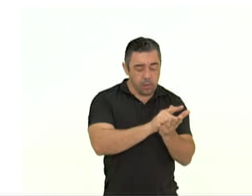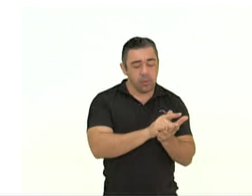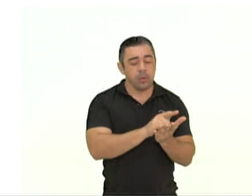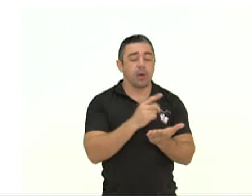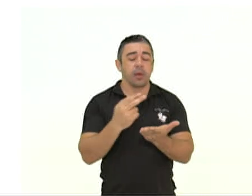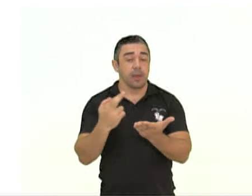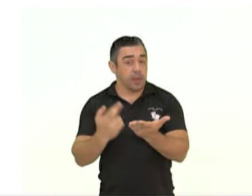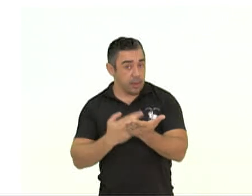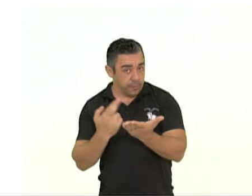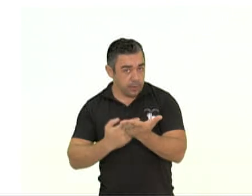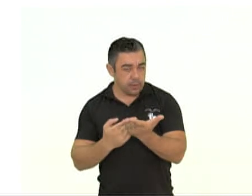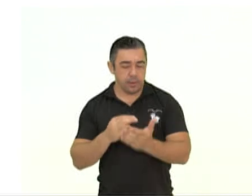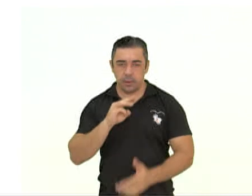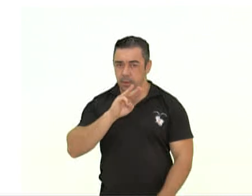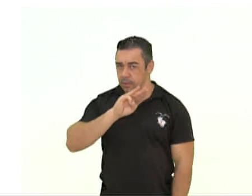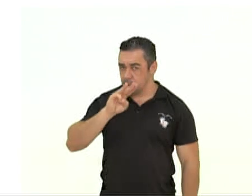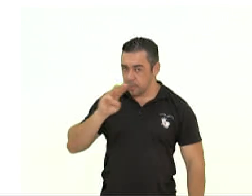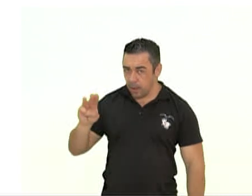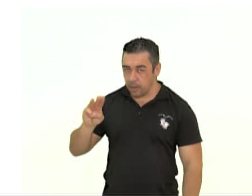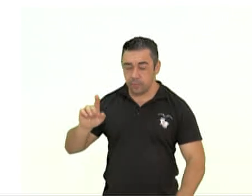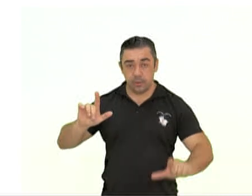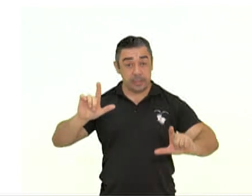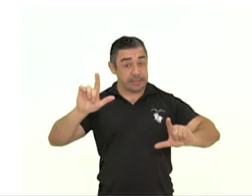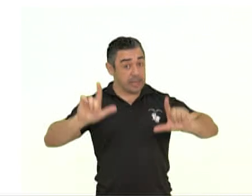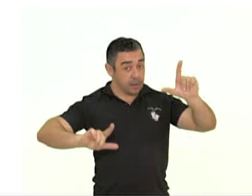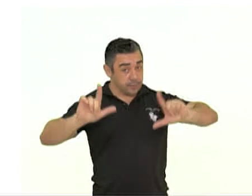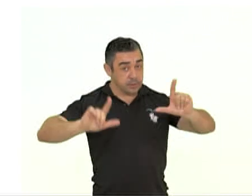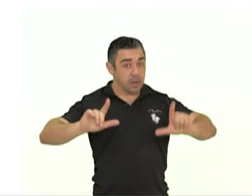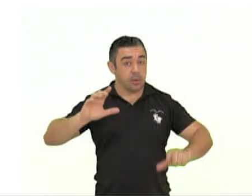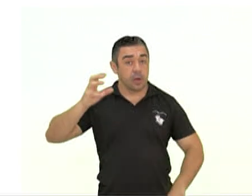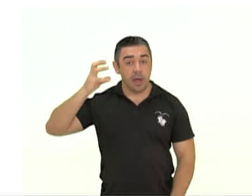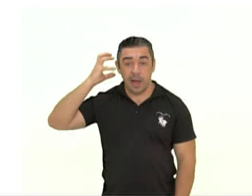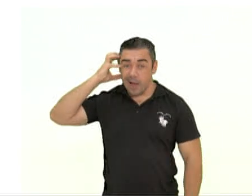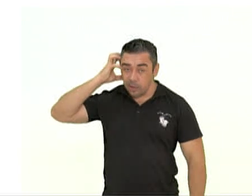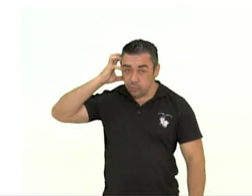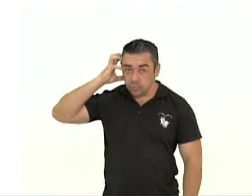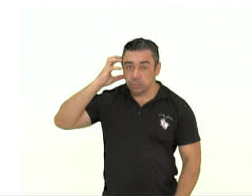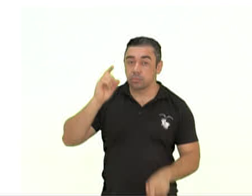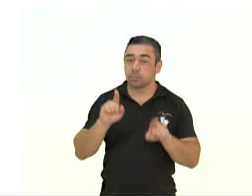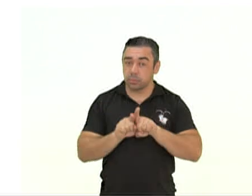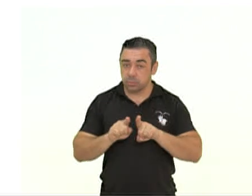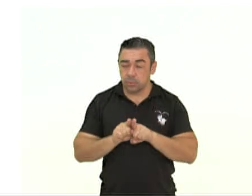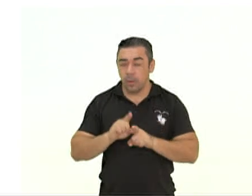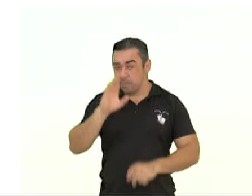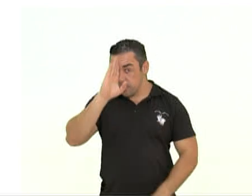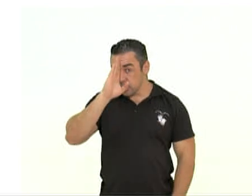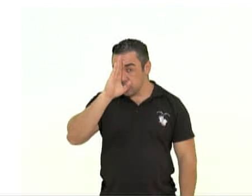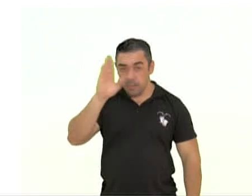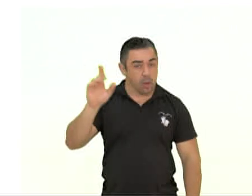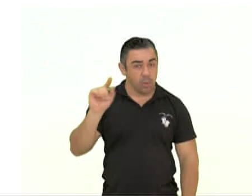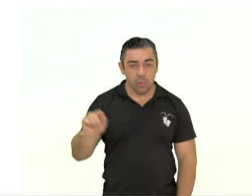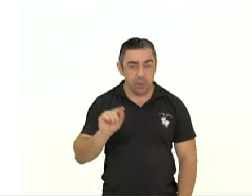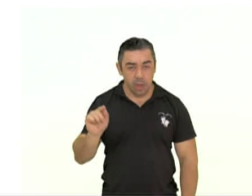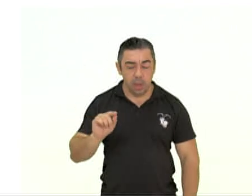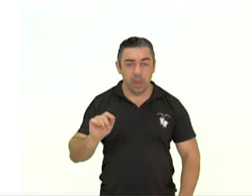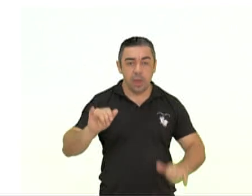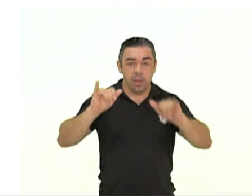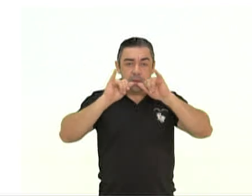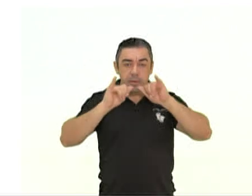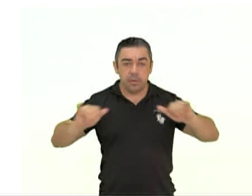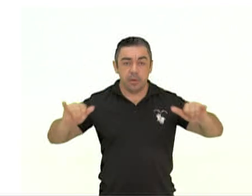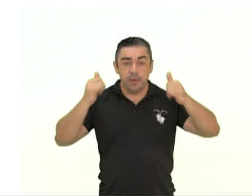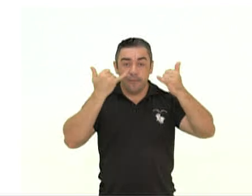revistas, sites, TVs e rádios. A sua principal função é informar.